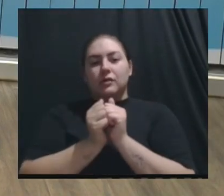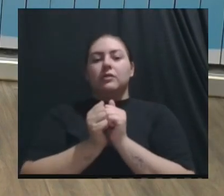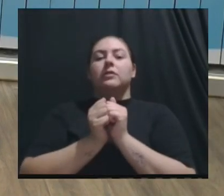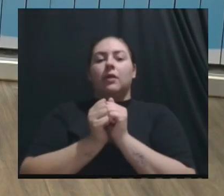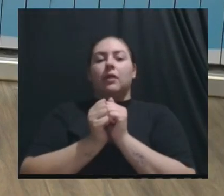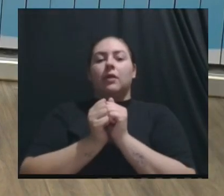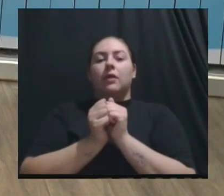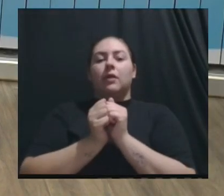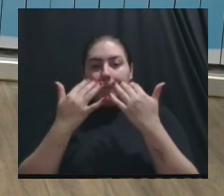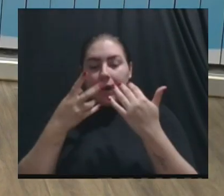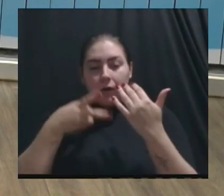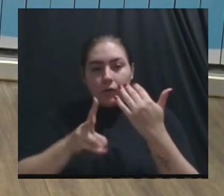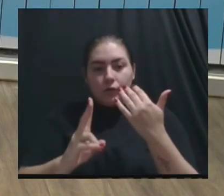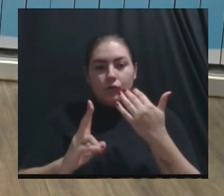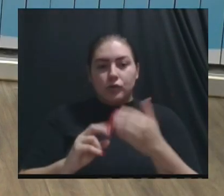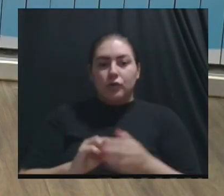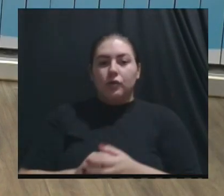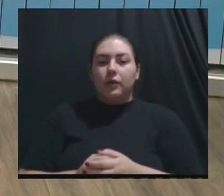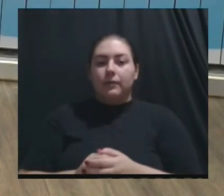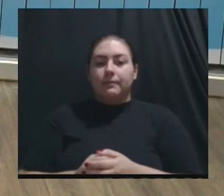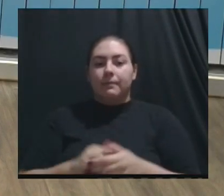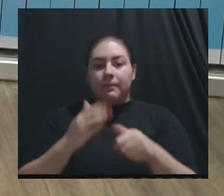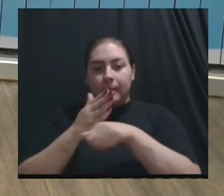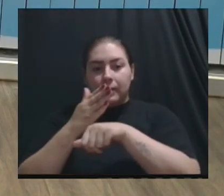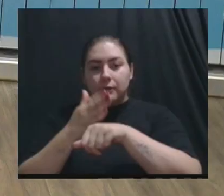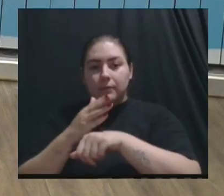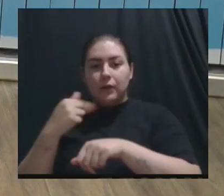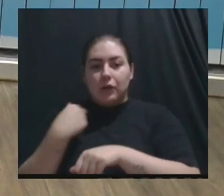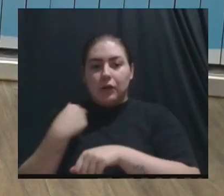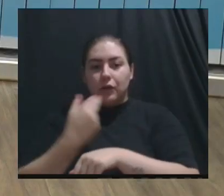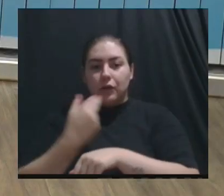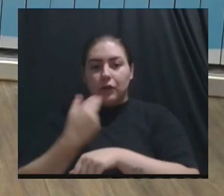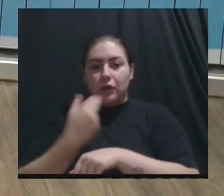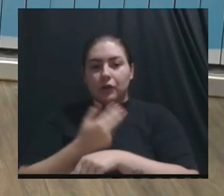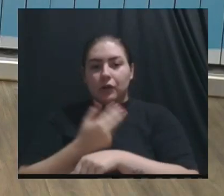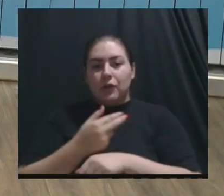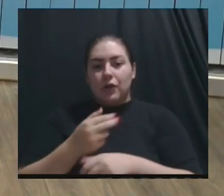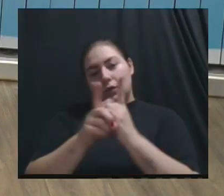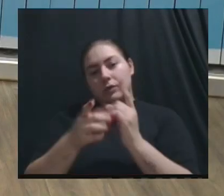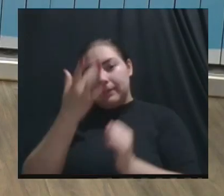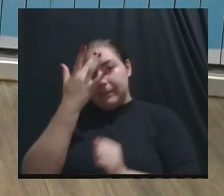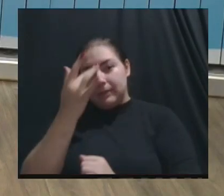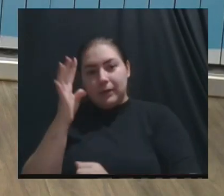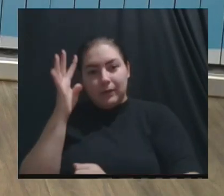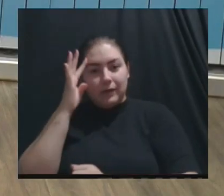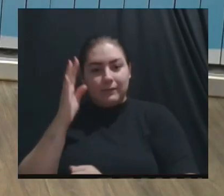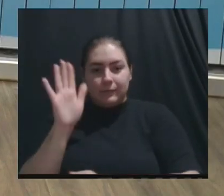nossa programação e nos vemos amanhã na quarta-feira. Até lá. Tchau, tchau.